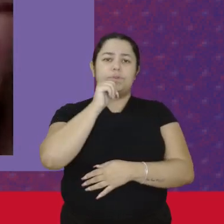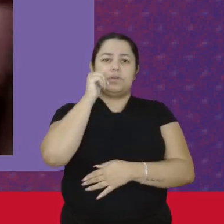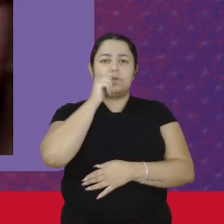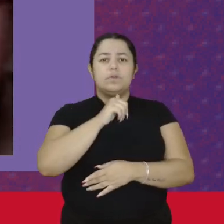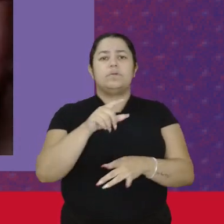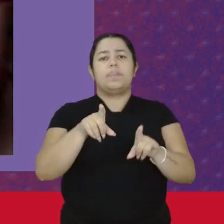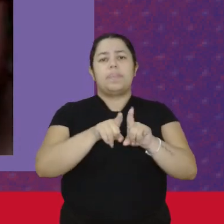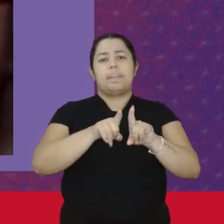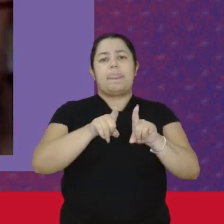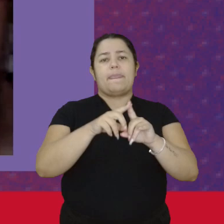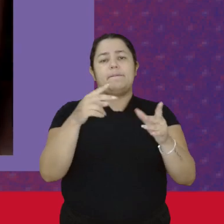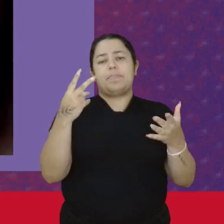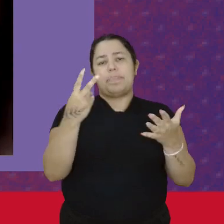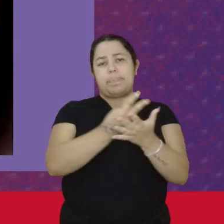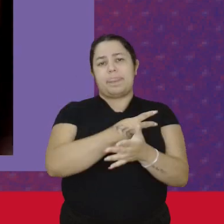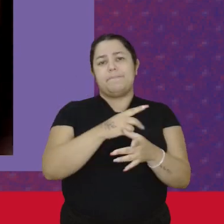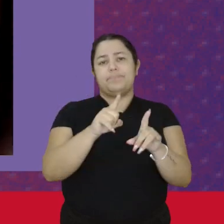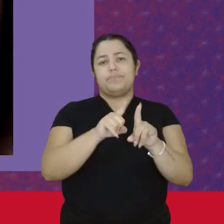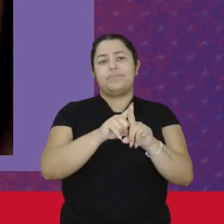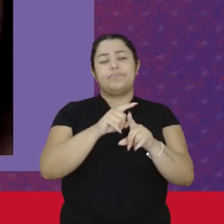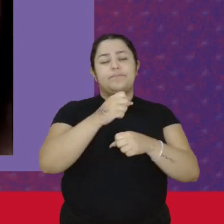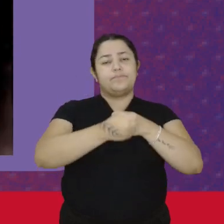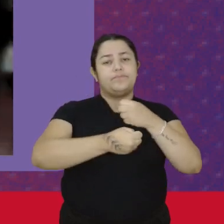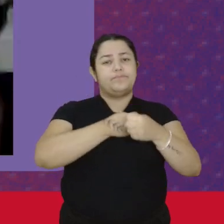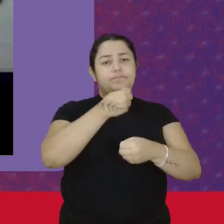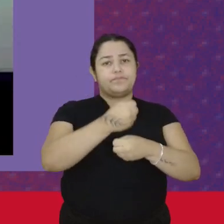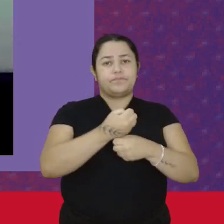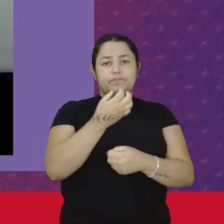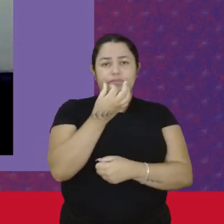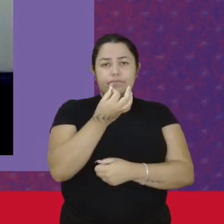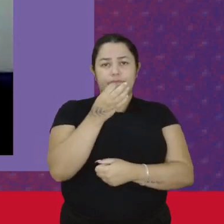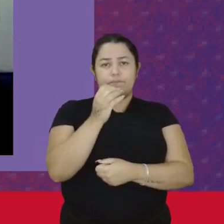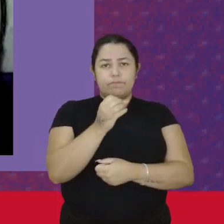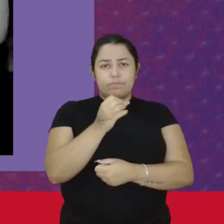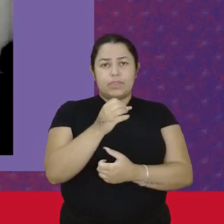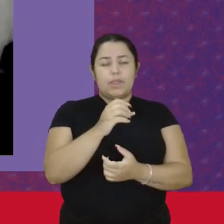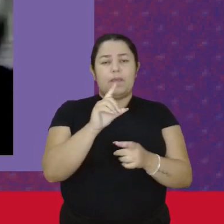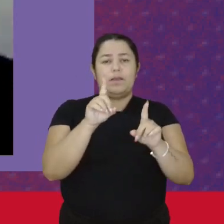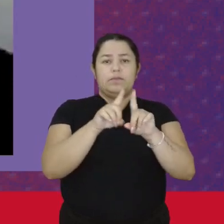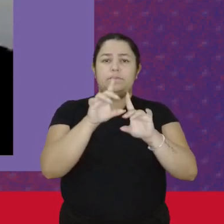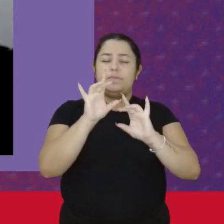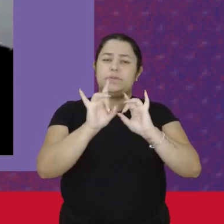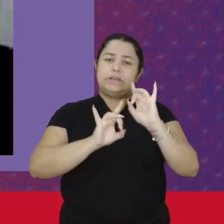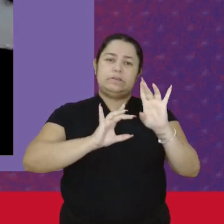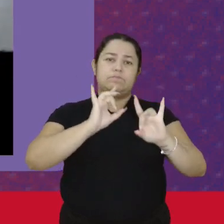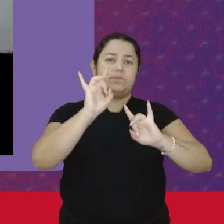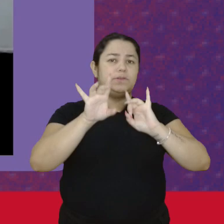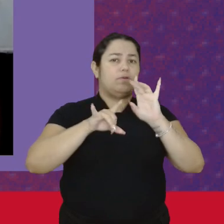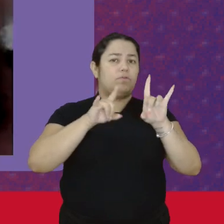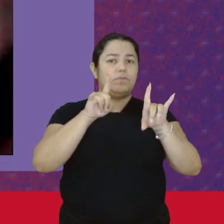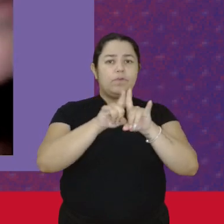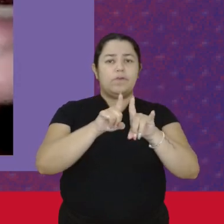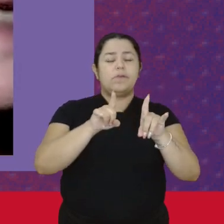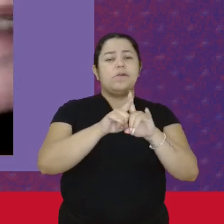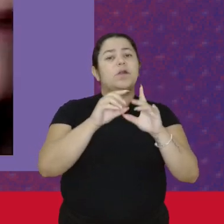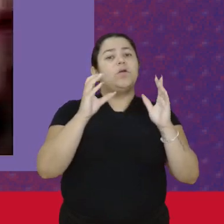se dá, eu acho que no percurso dos anos 60, e especialmente eu acho que tem um